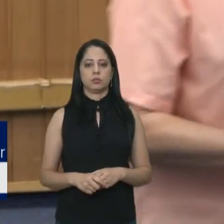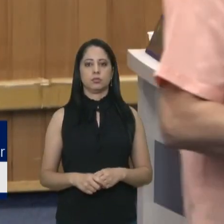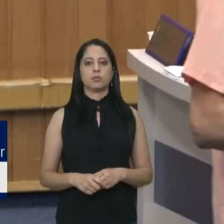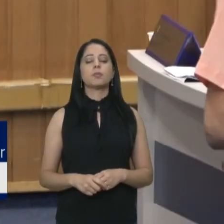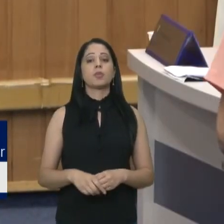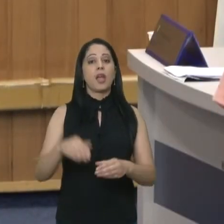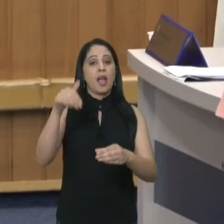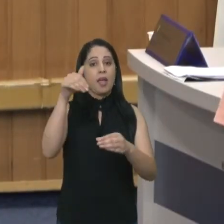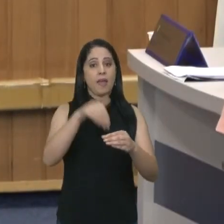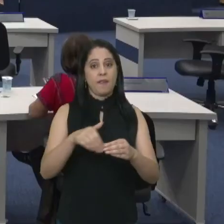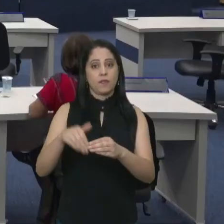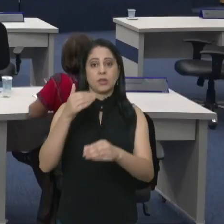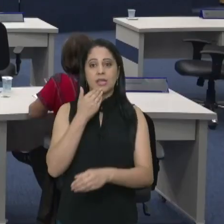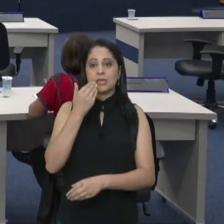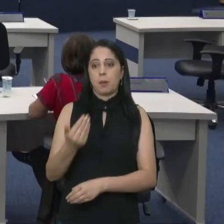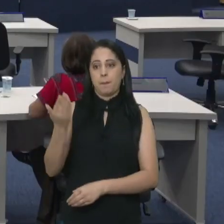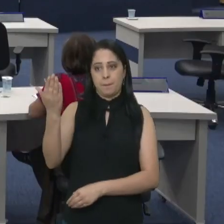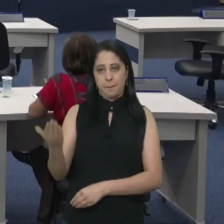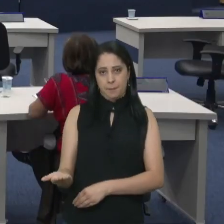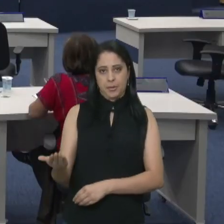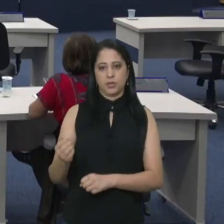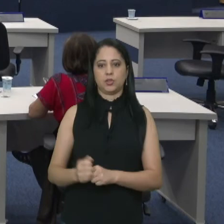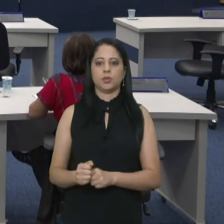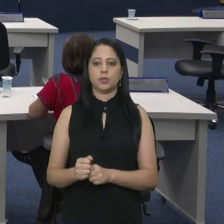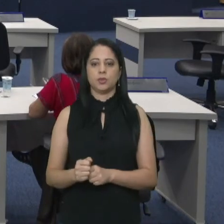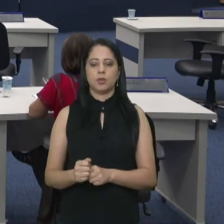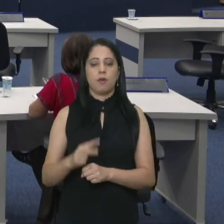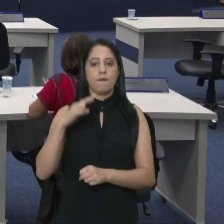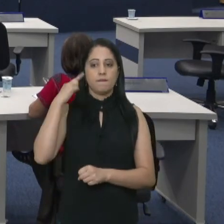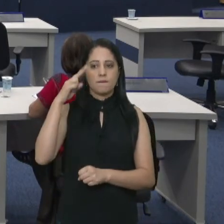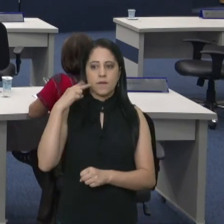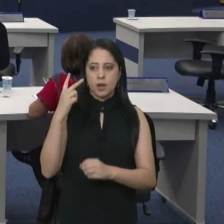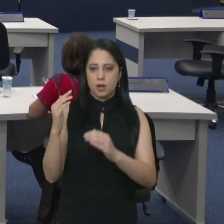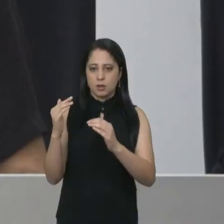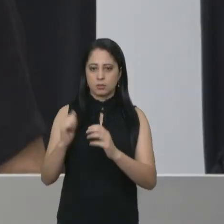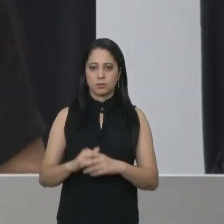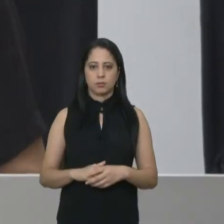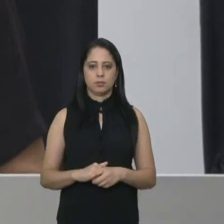Em votação, o pedido verbal do vereador José Luiz.